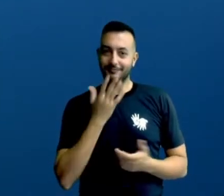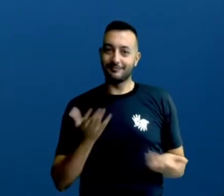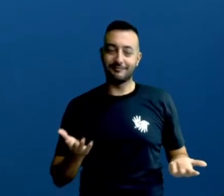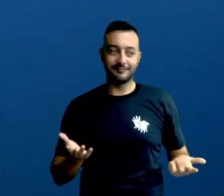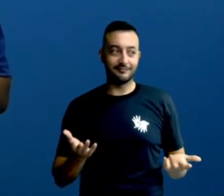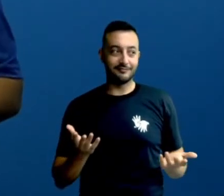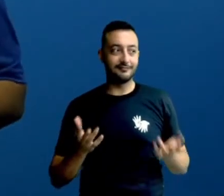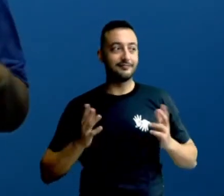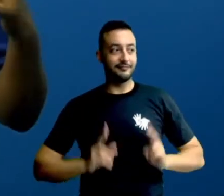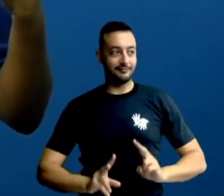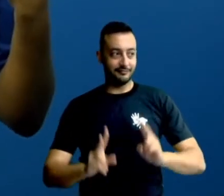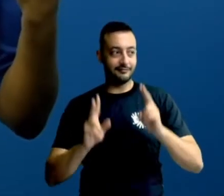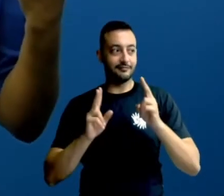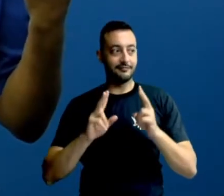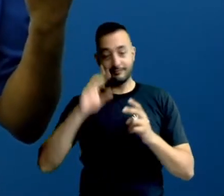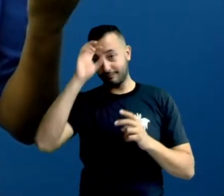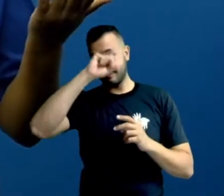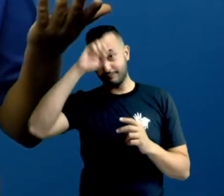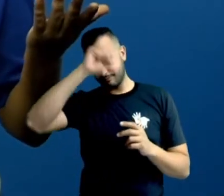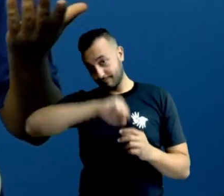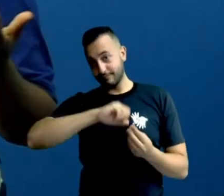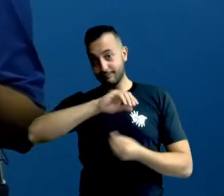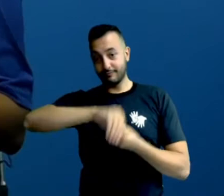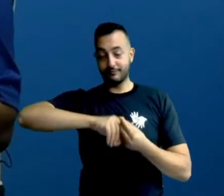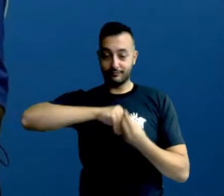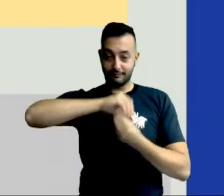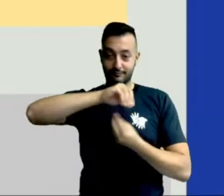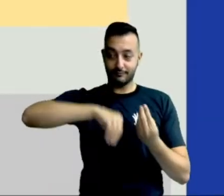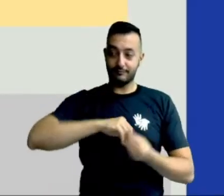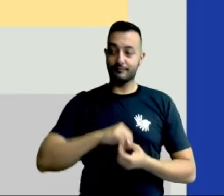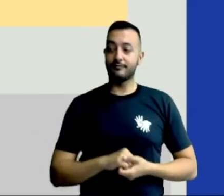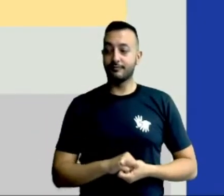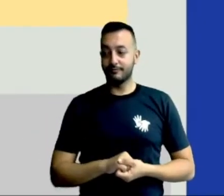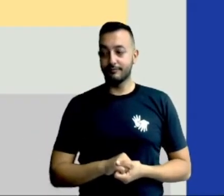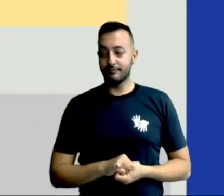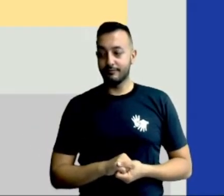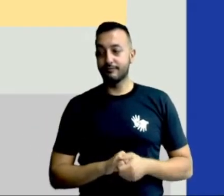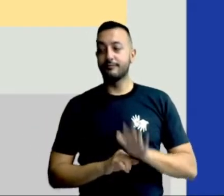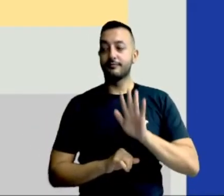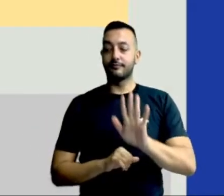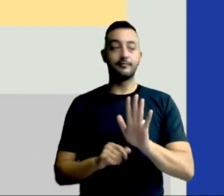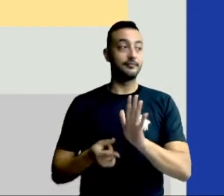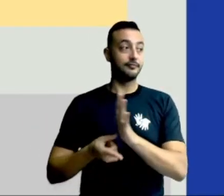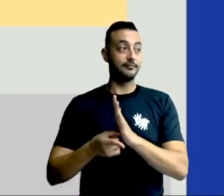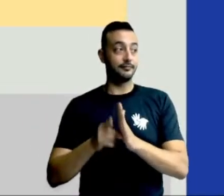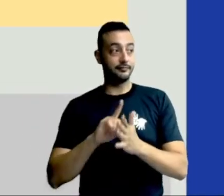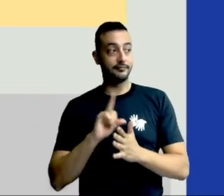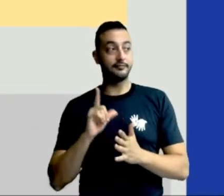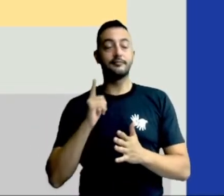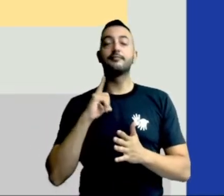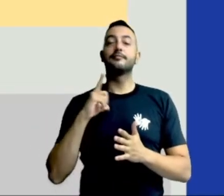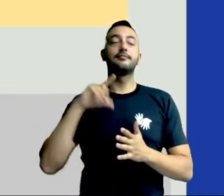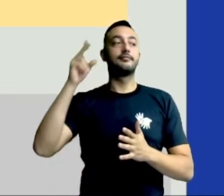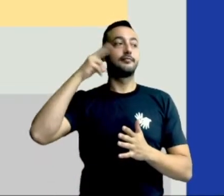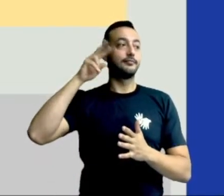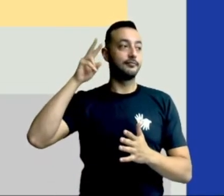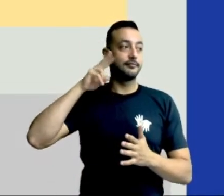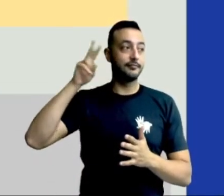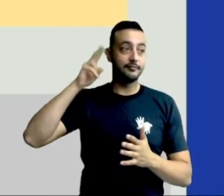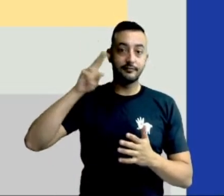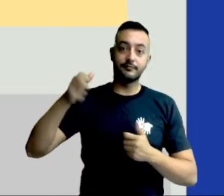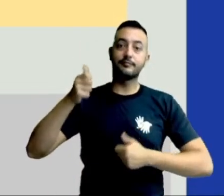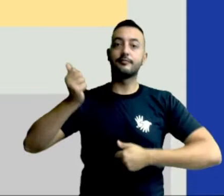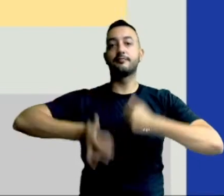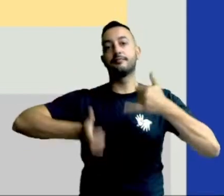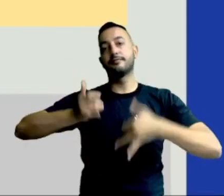foi? Vamos lá? Vamos aprender sobre misturas? Mas antes, a gente vai ter uma breve revisão sobre